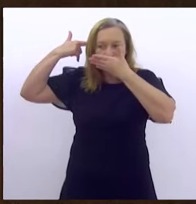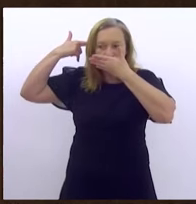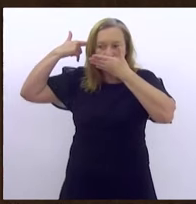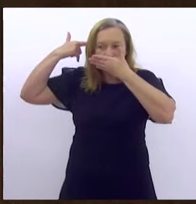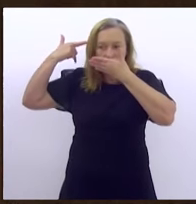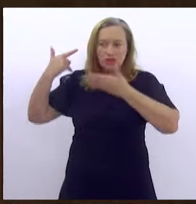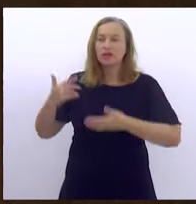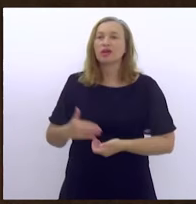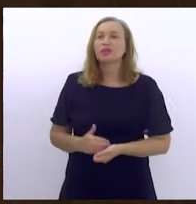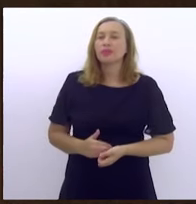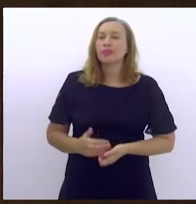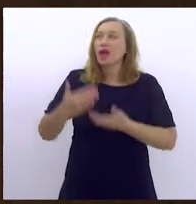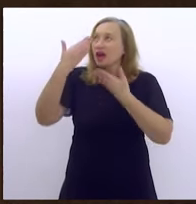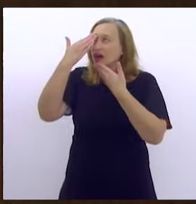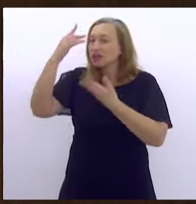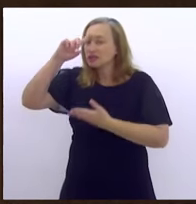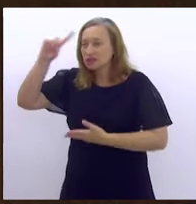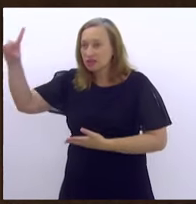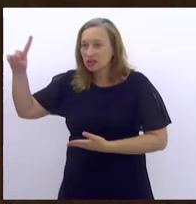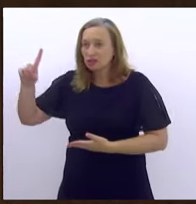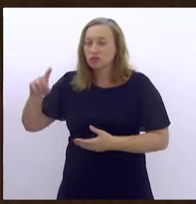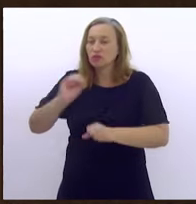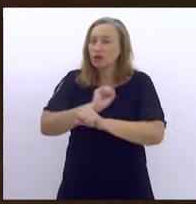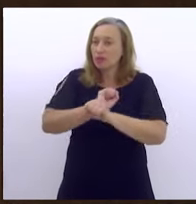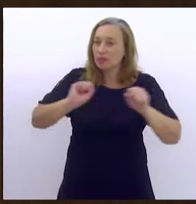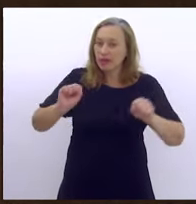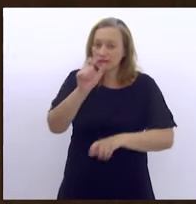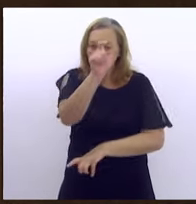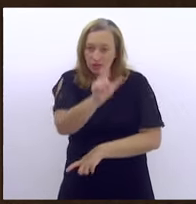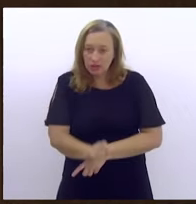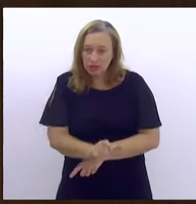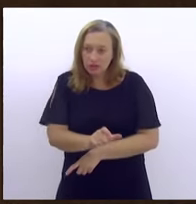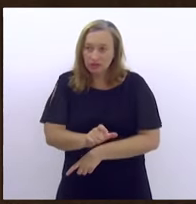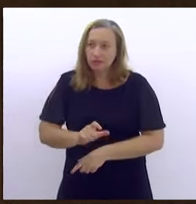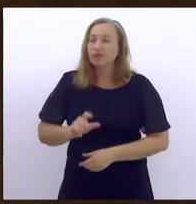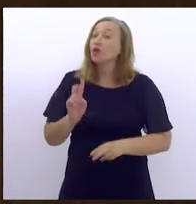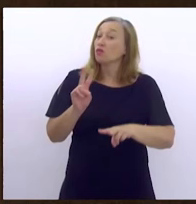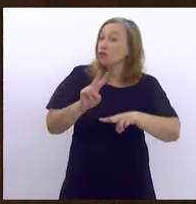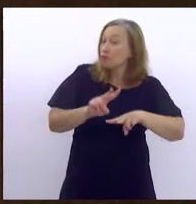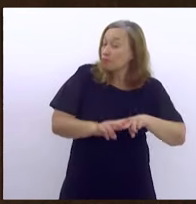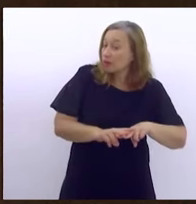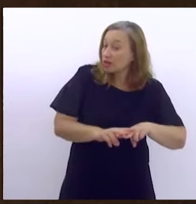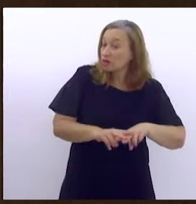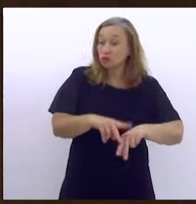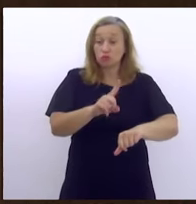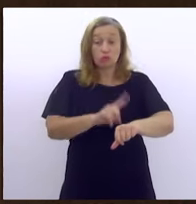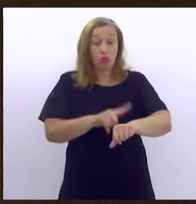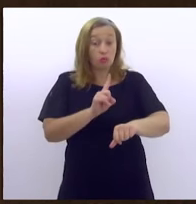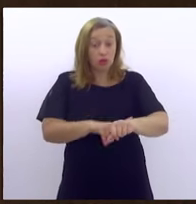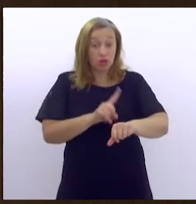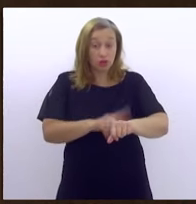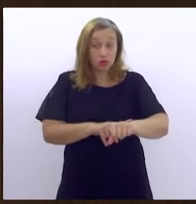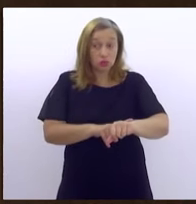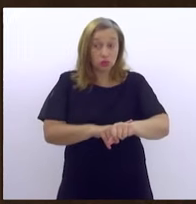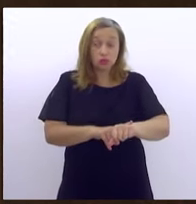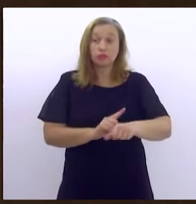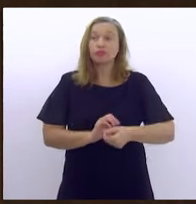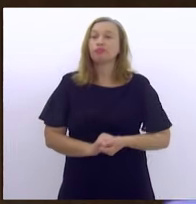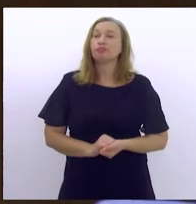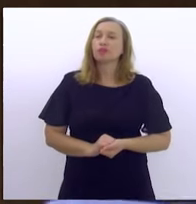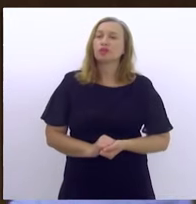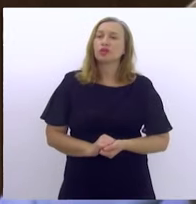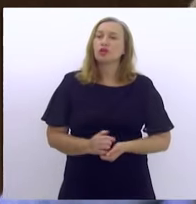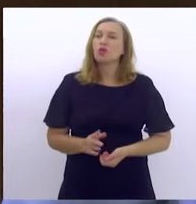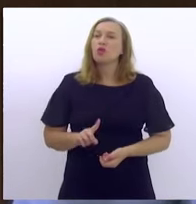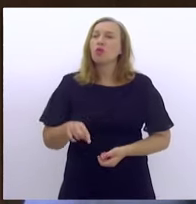a Deus, ela foi liberta. Né? Foram presos, na ocasião, os sequestradores, e que entre um